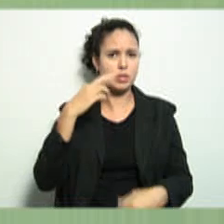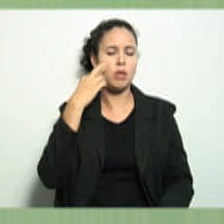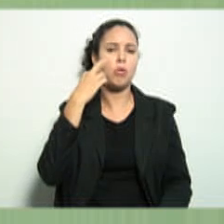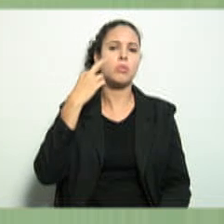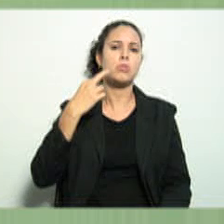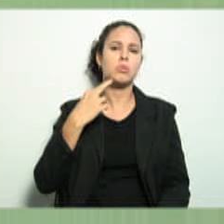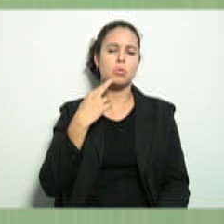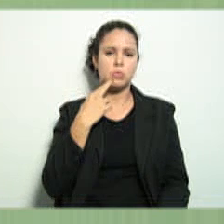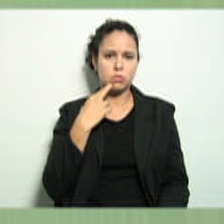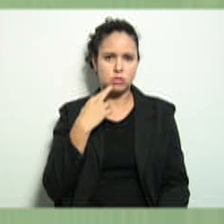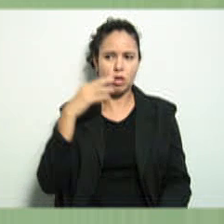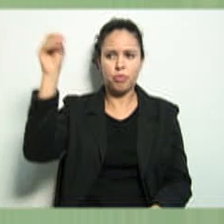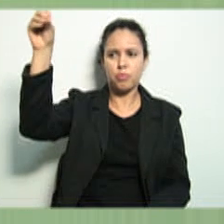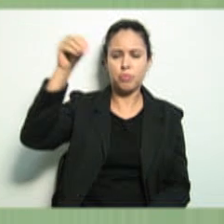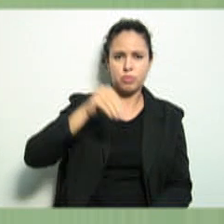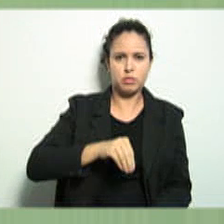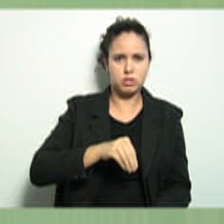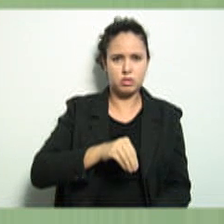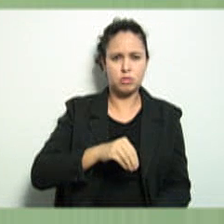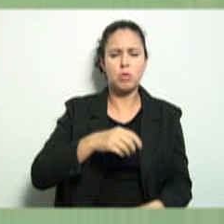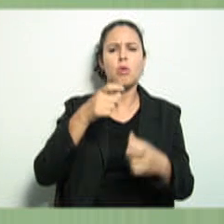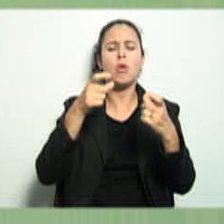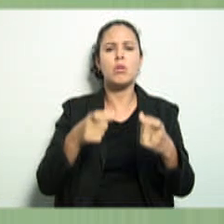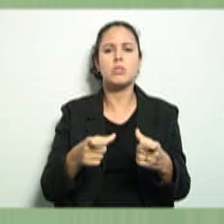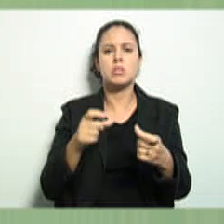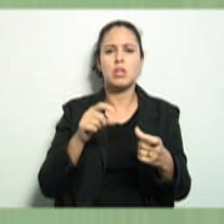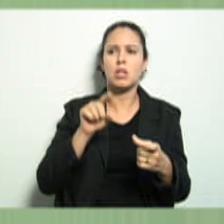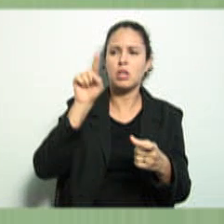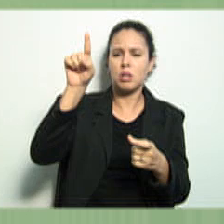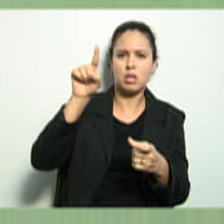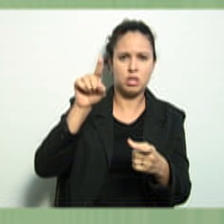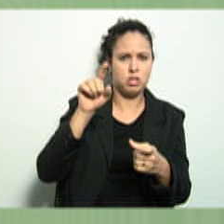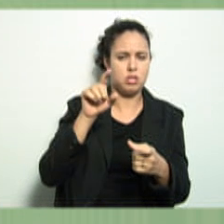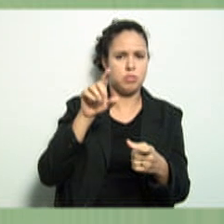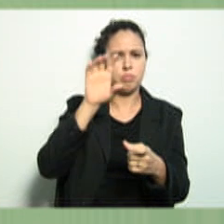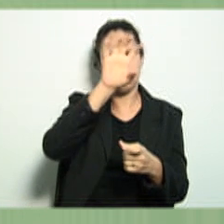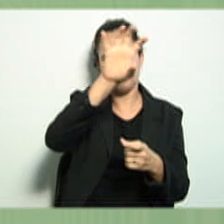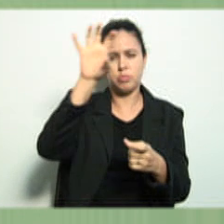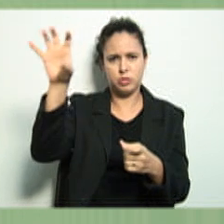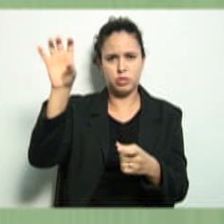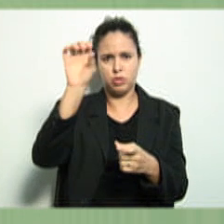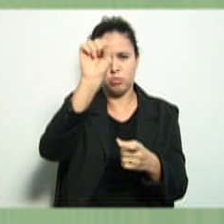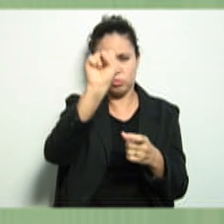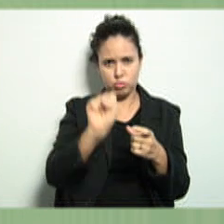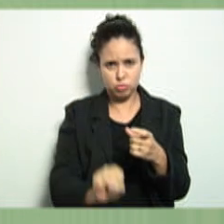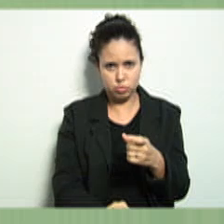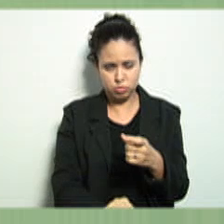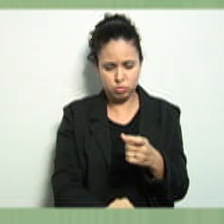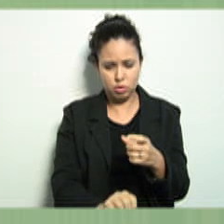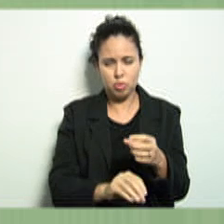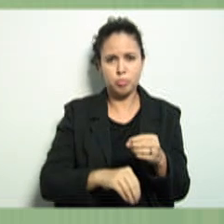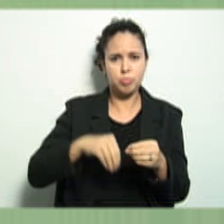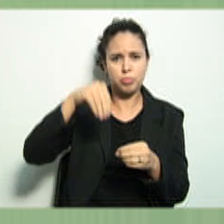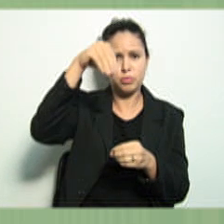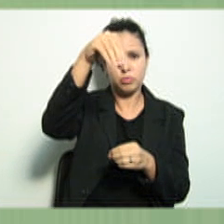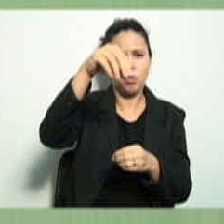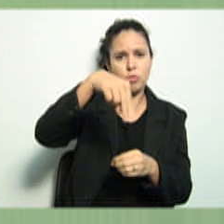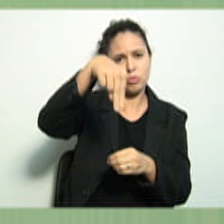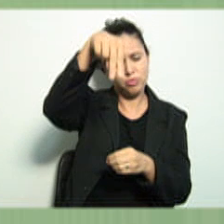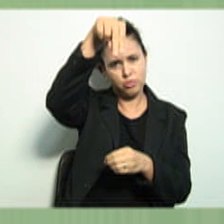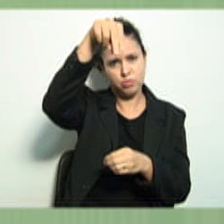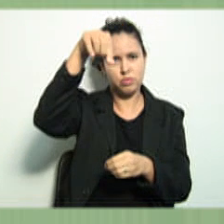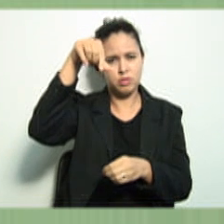nossa. O que levou essas pessoas a virem de tão longe? O que levou pessoas